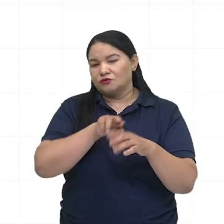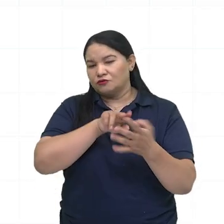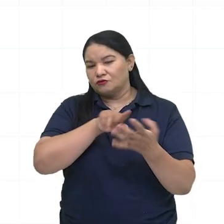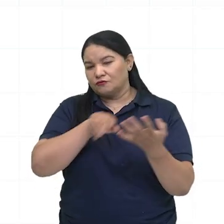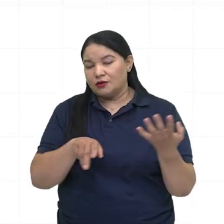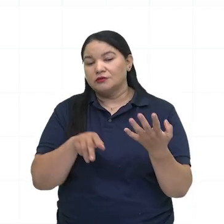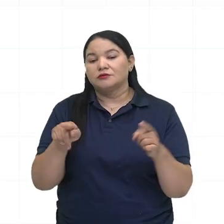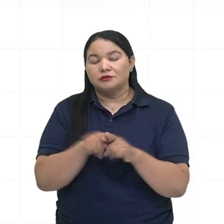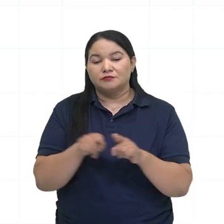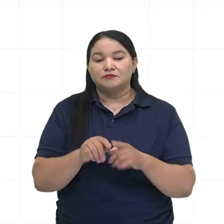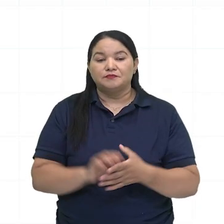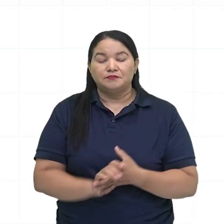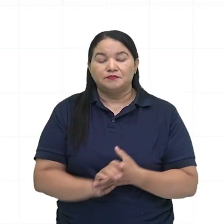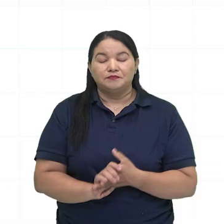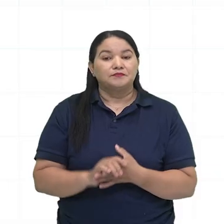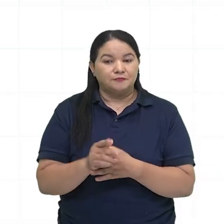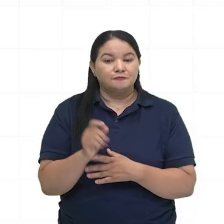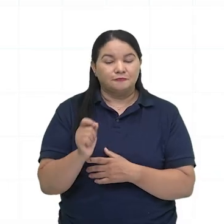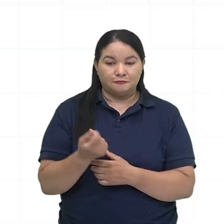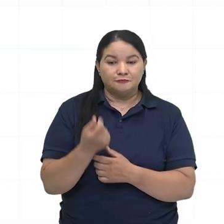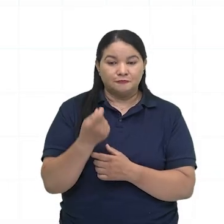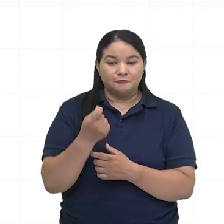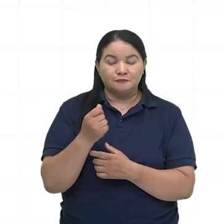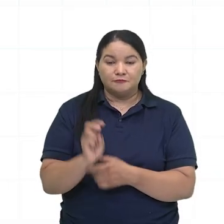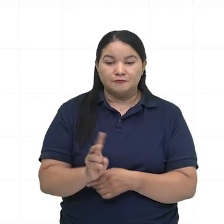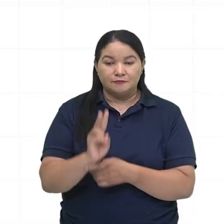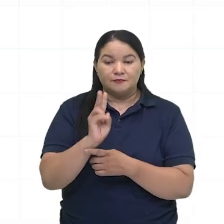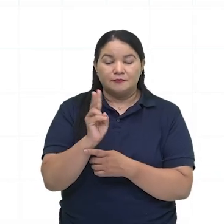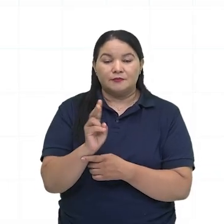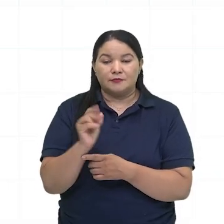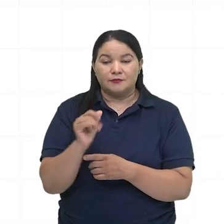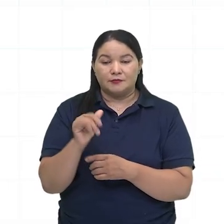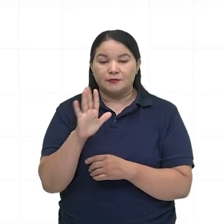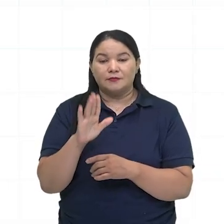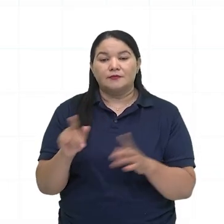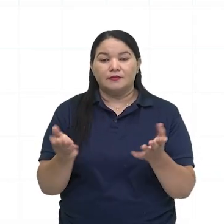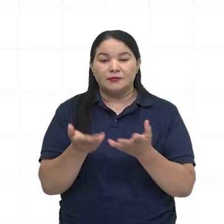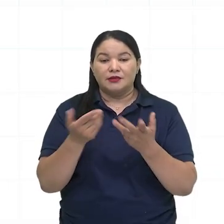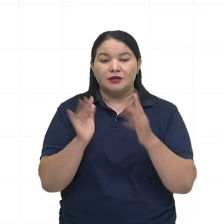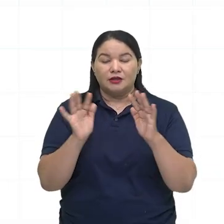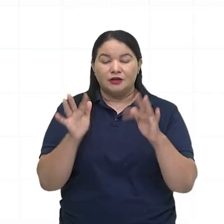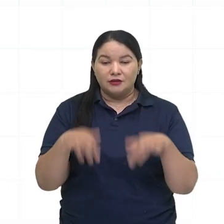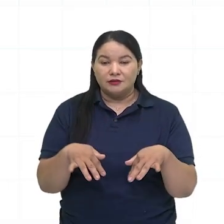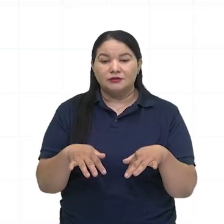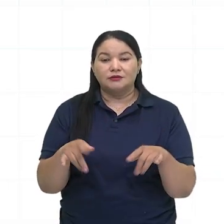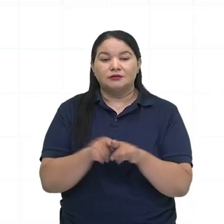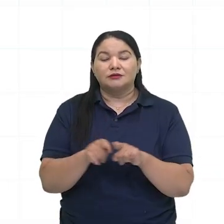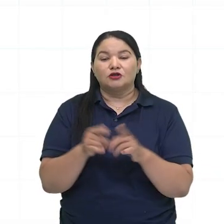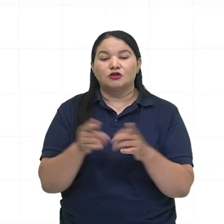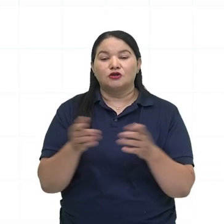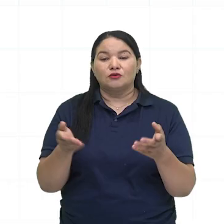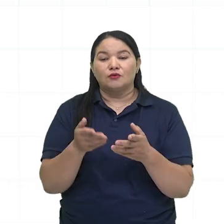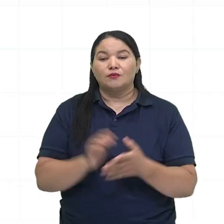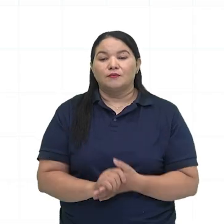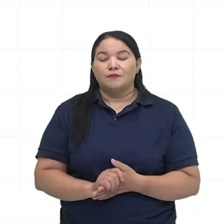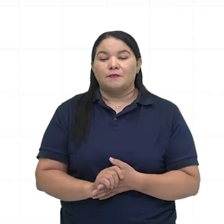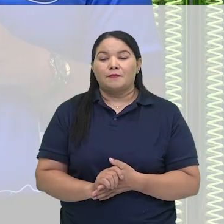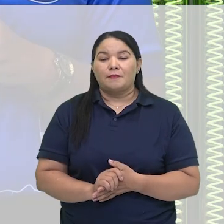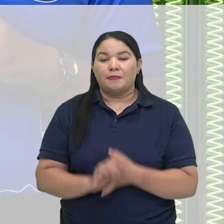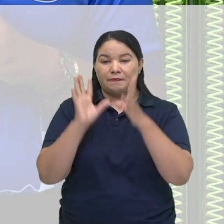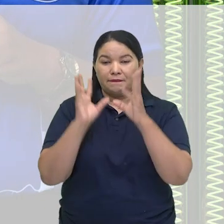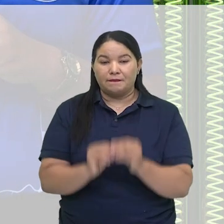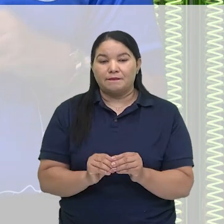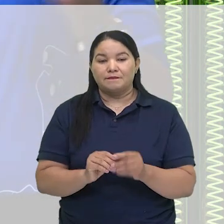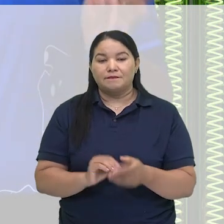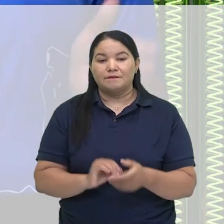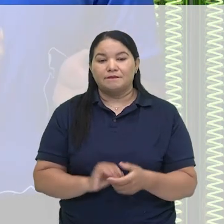têm grande valor comercial. E agora, para finalizar a nossa aula, vamos fazer um grande